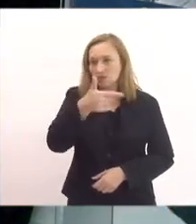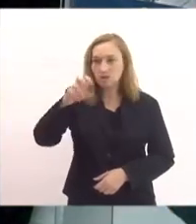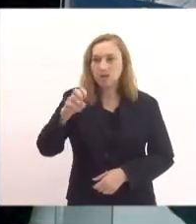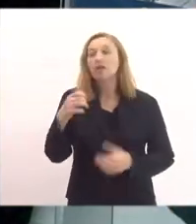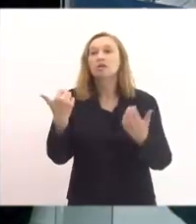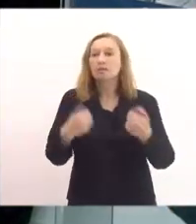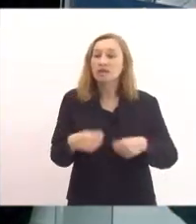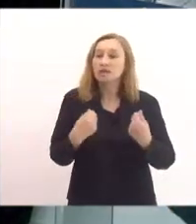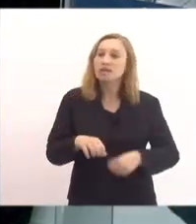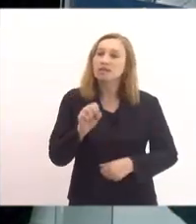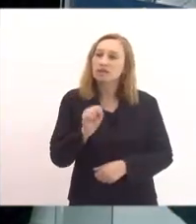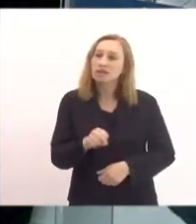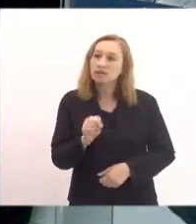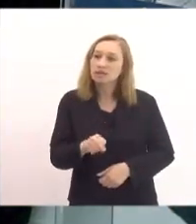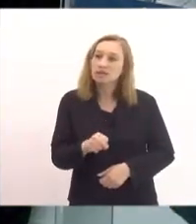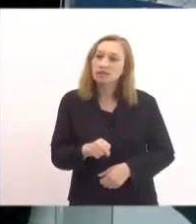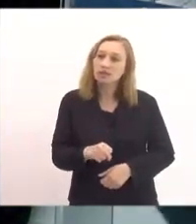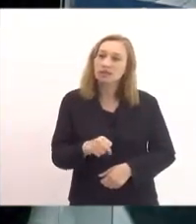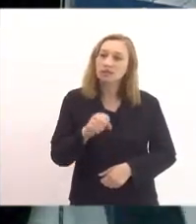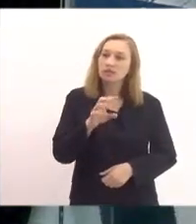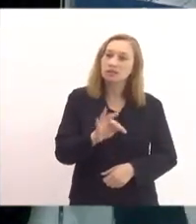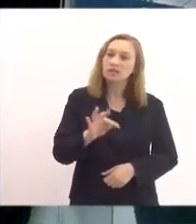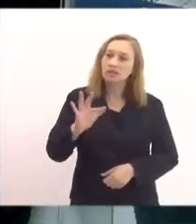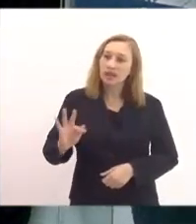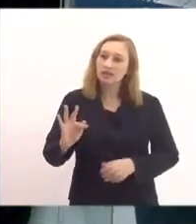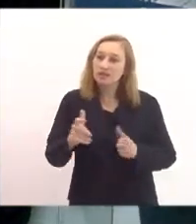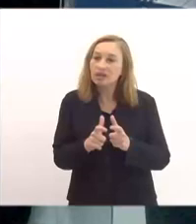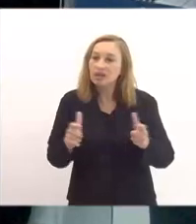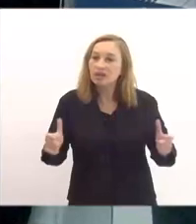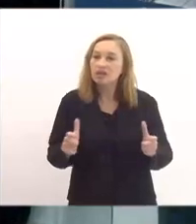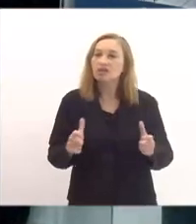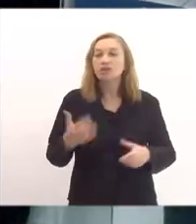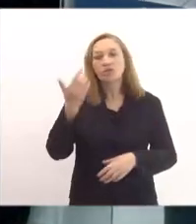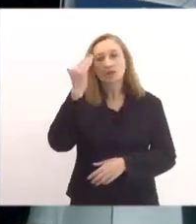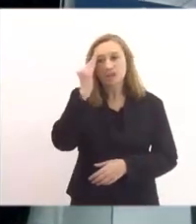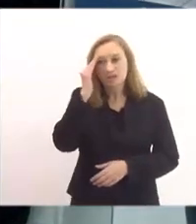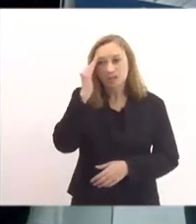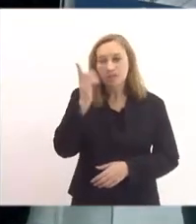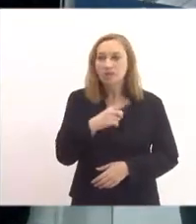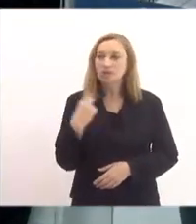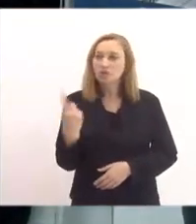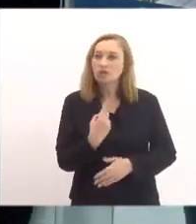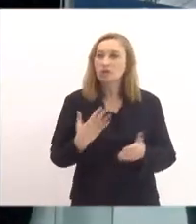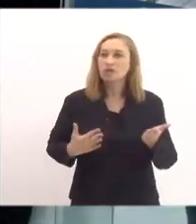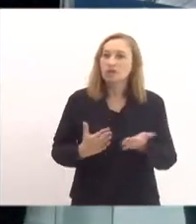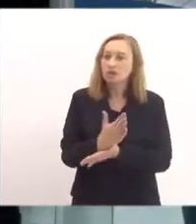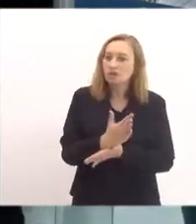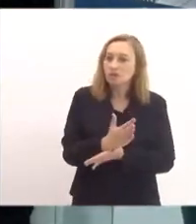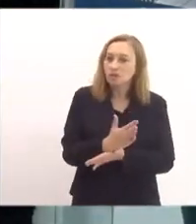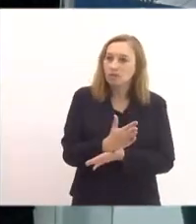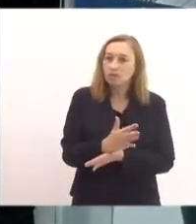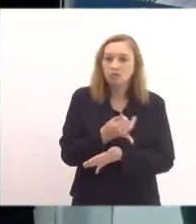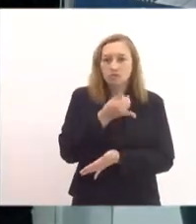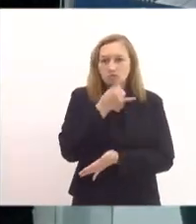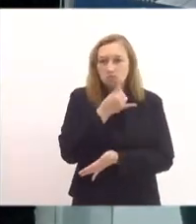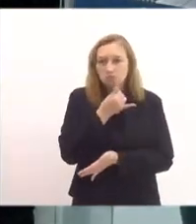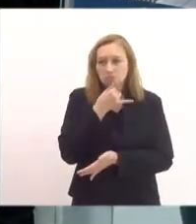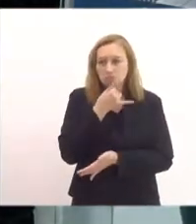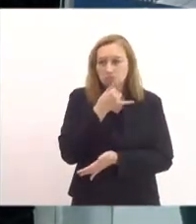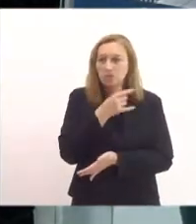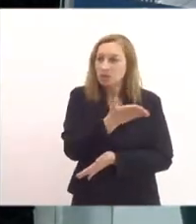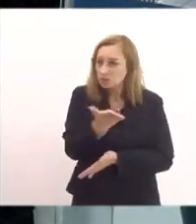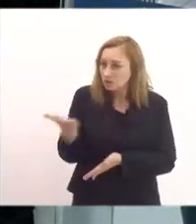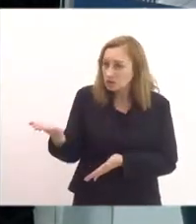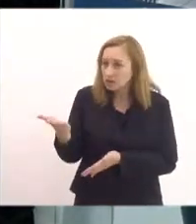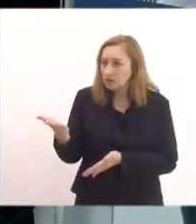gente precisa, sim, partir para o TAF amplo. Sair daqui com esse raciocínio. Nós, aprovados, que estamos angustiados, então, e os